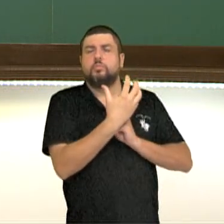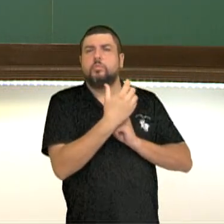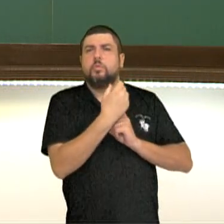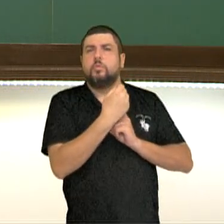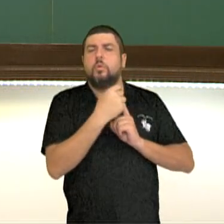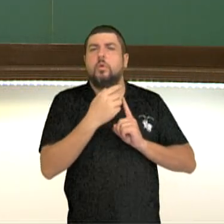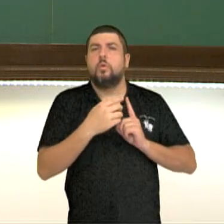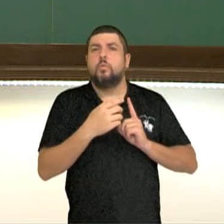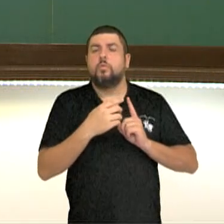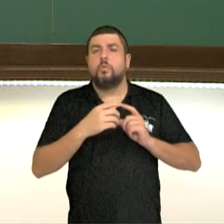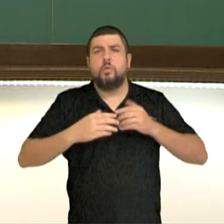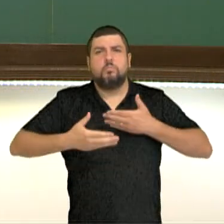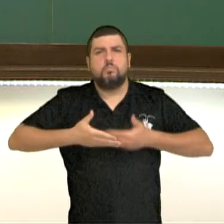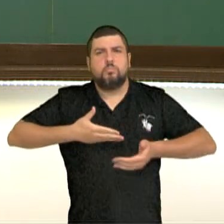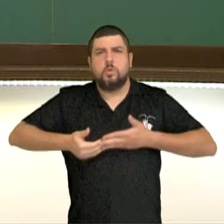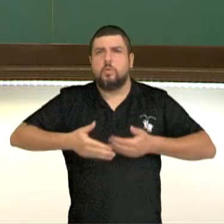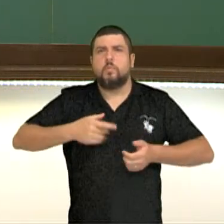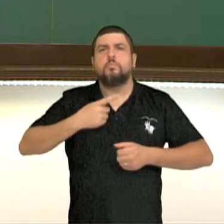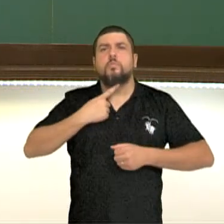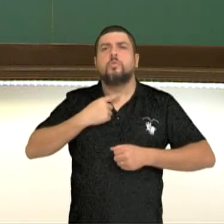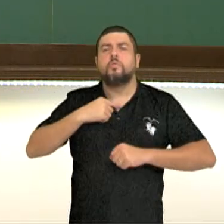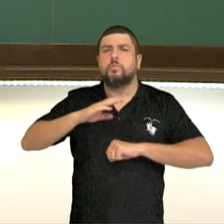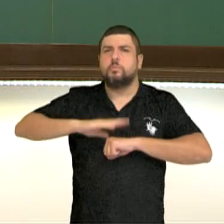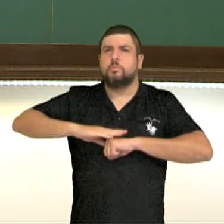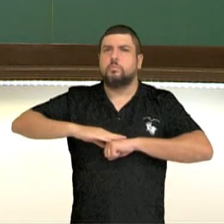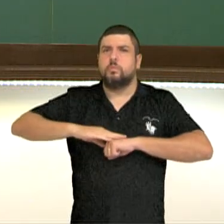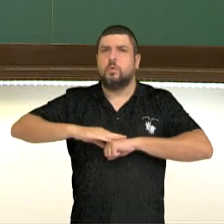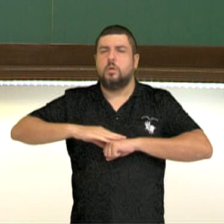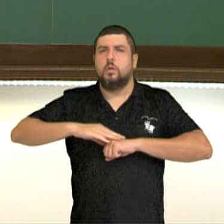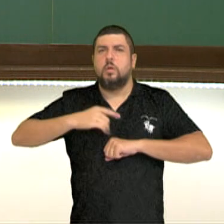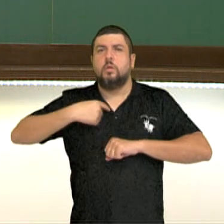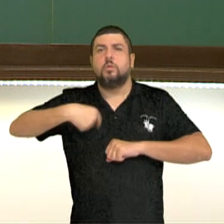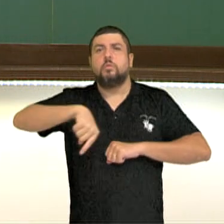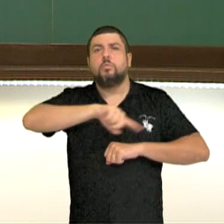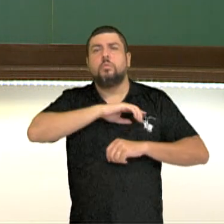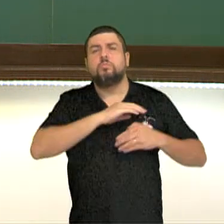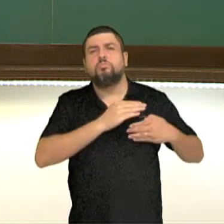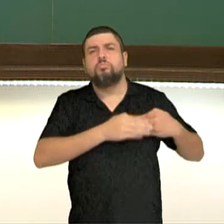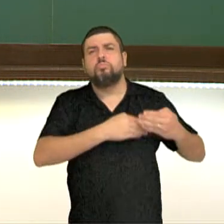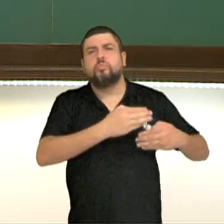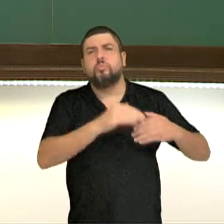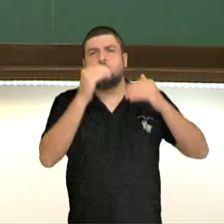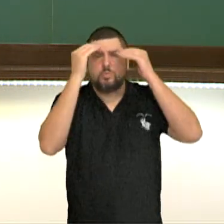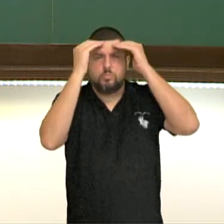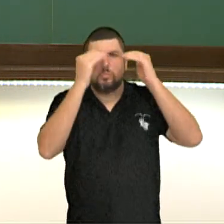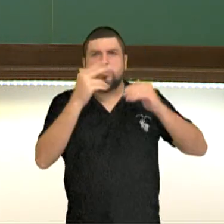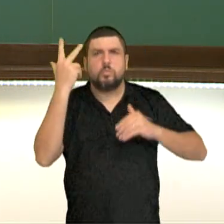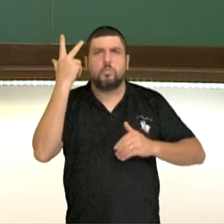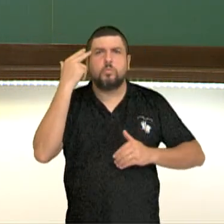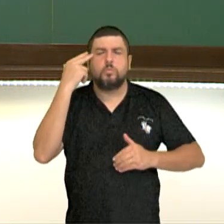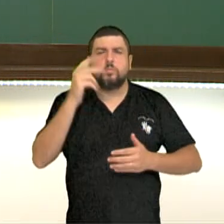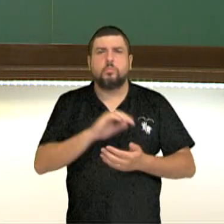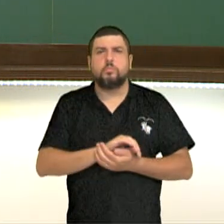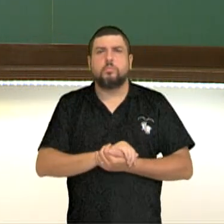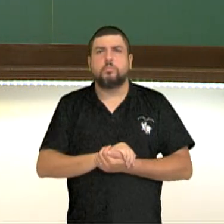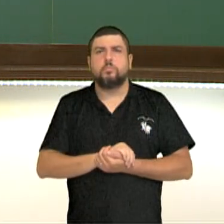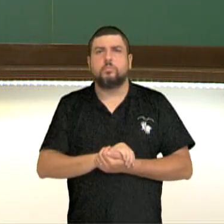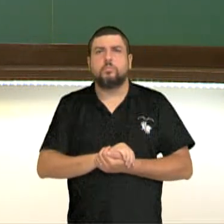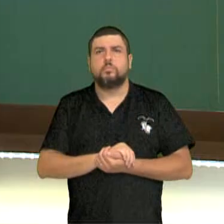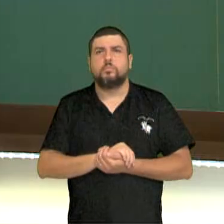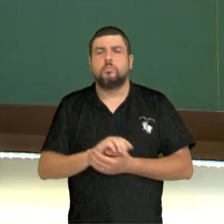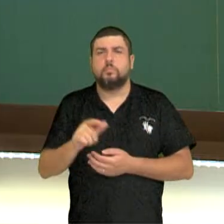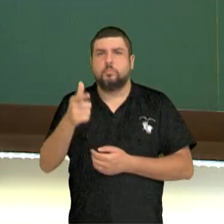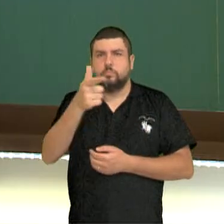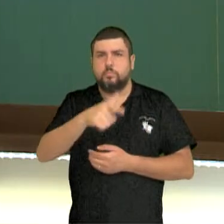da vontade do indivíduo. A gente acaba perpassando por elas naturalmente. Legal? Vamos a mais uma